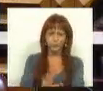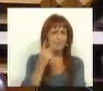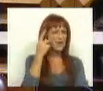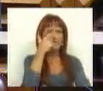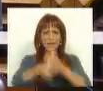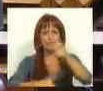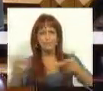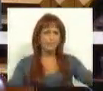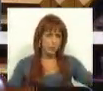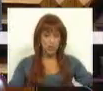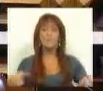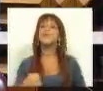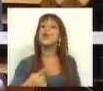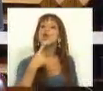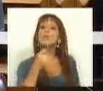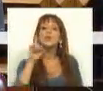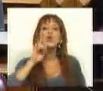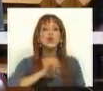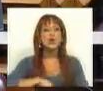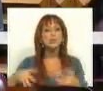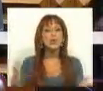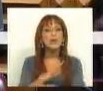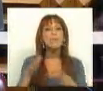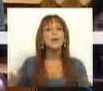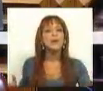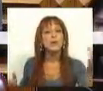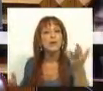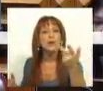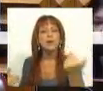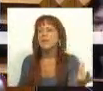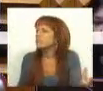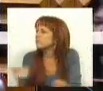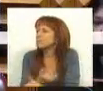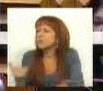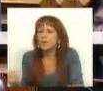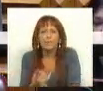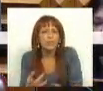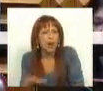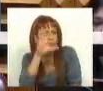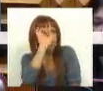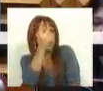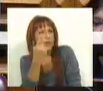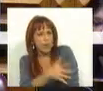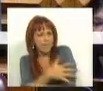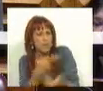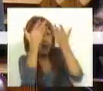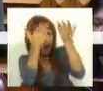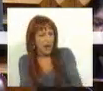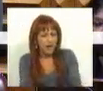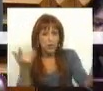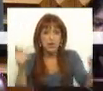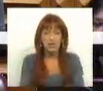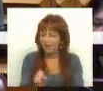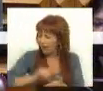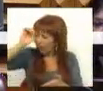das pessoas. Pergunto, senhoras e senhores deputados da maioria, o que justifica que este Governo e esta maioria